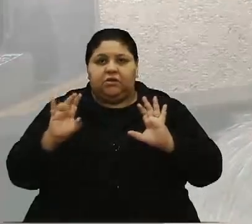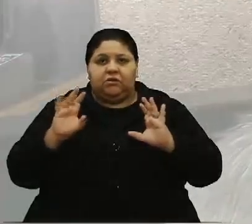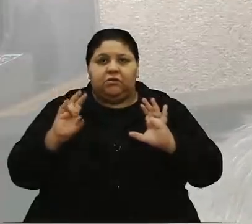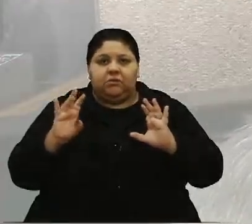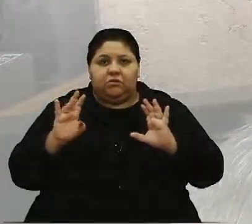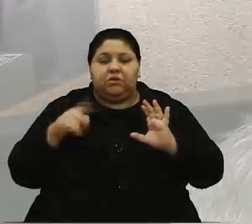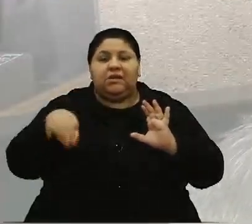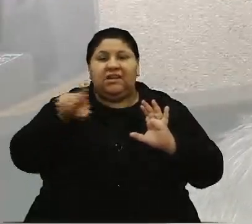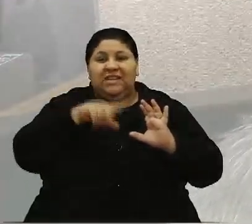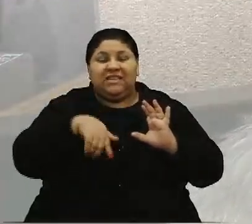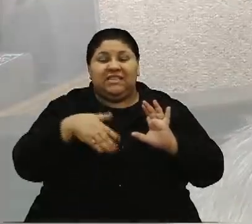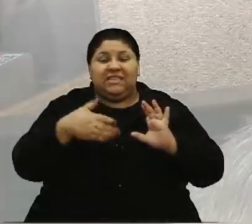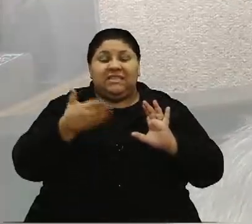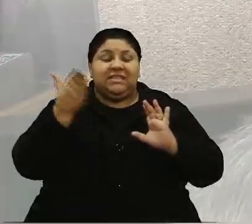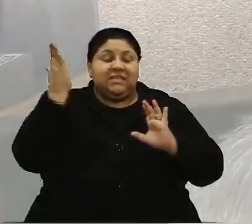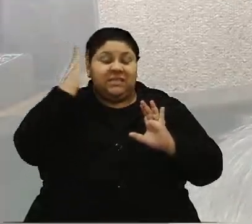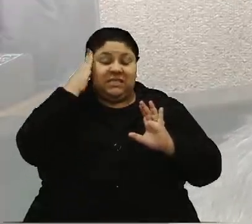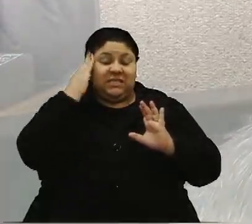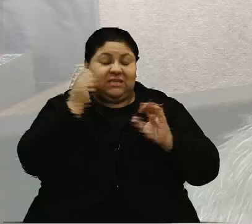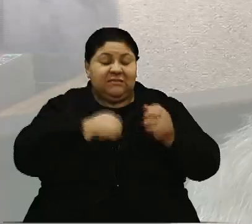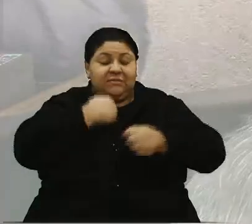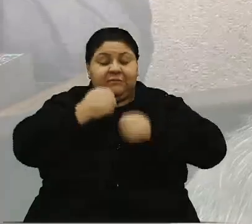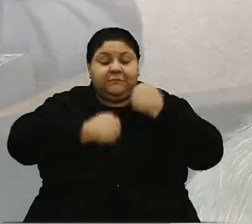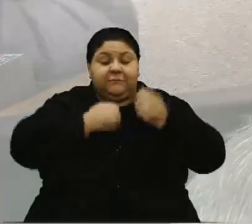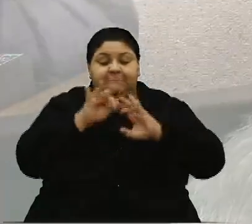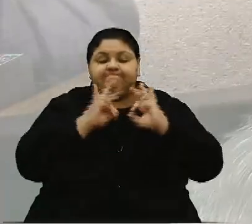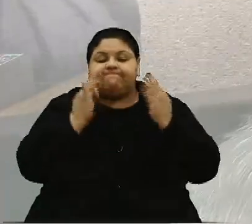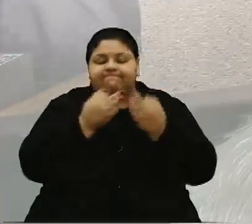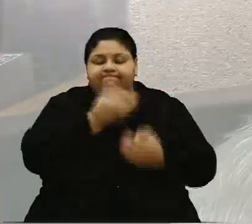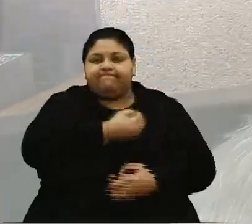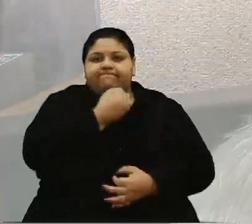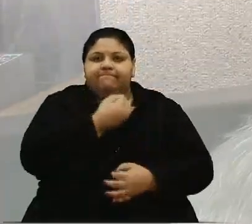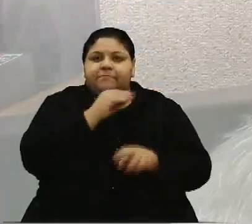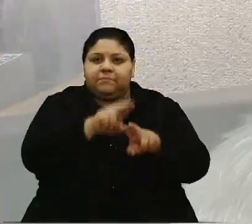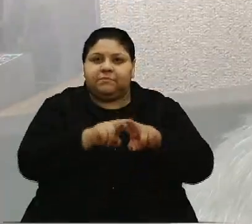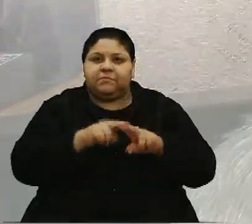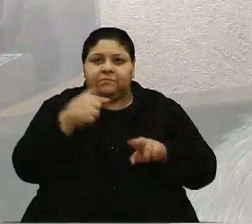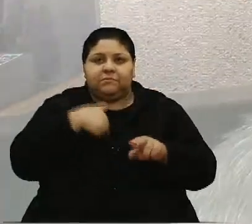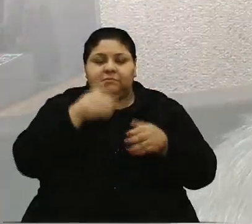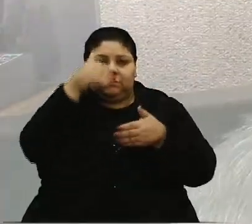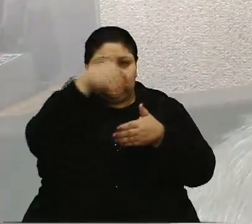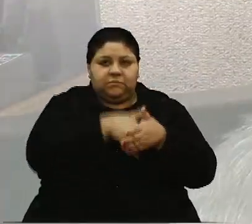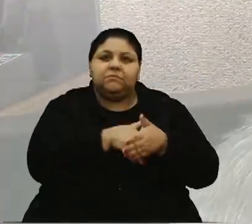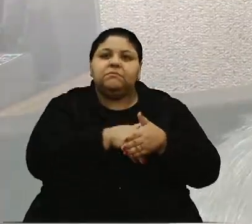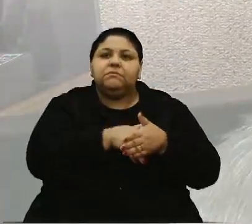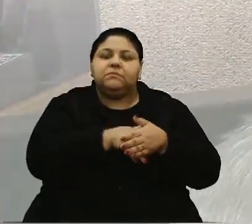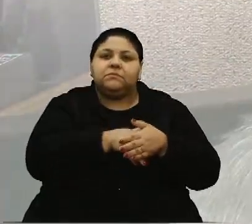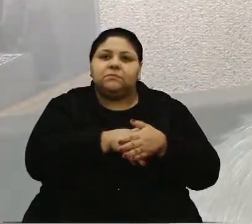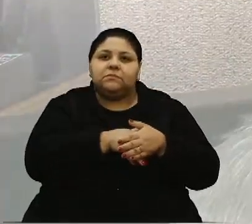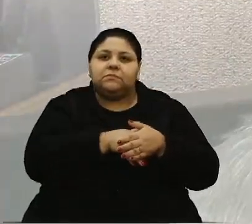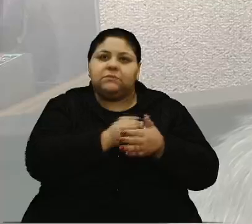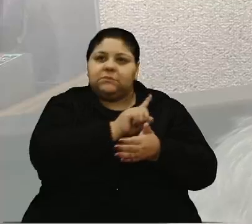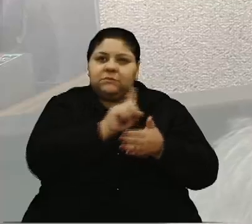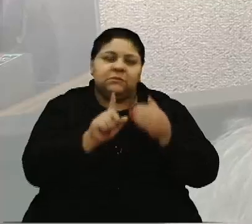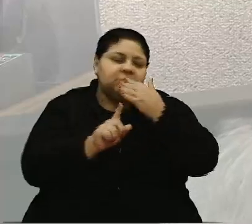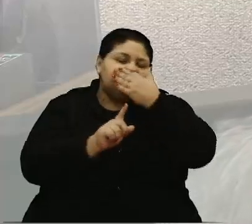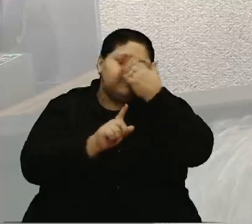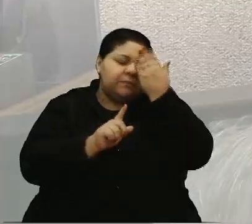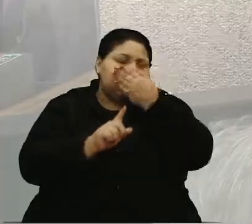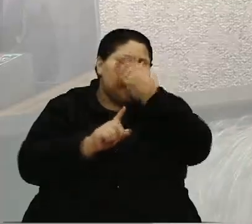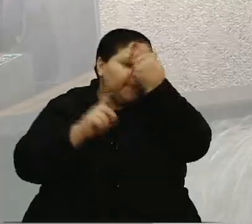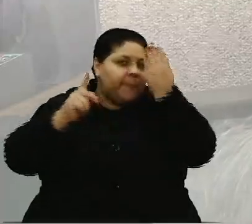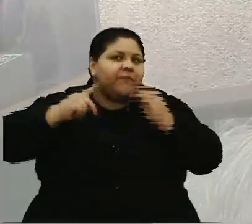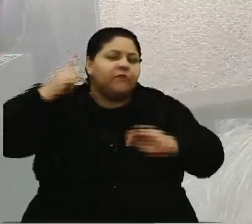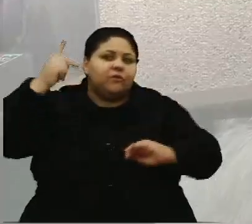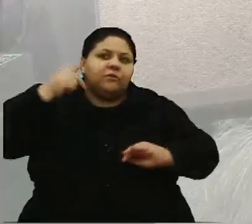o desespero que essas famílias atravessam. Então, por isso, a minha votação não é aqui